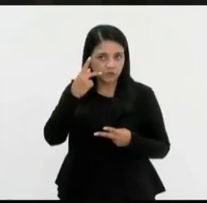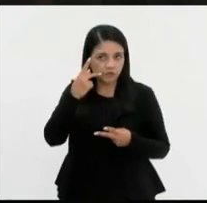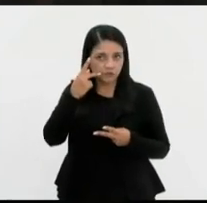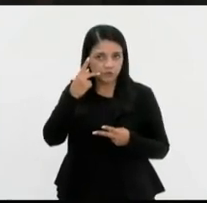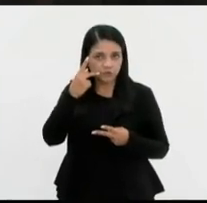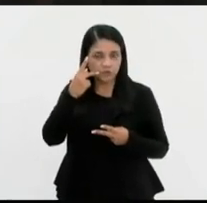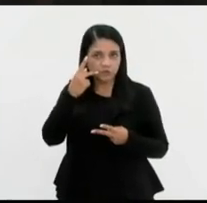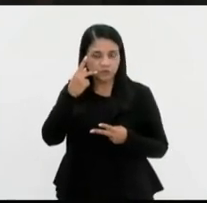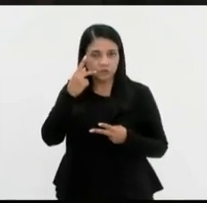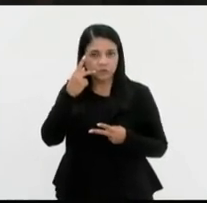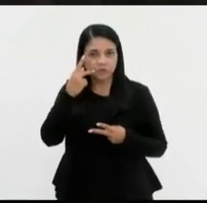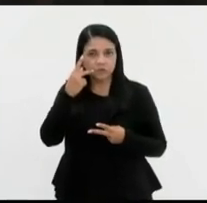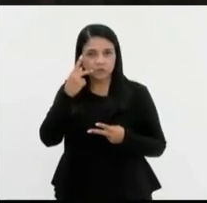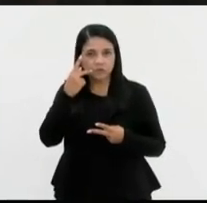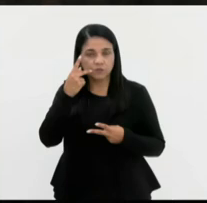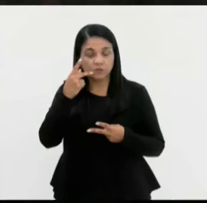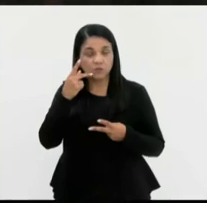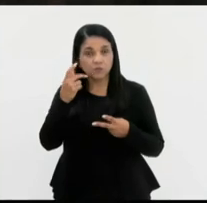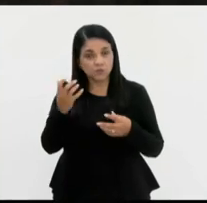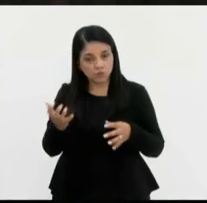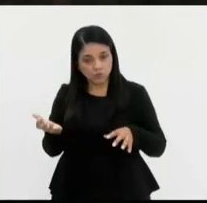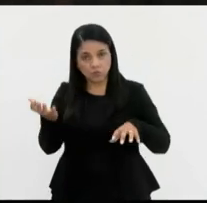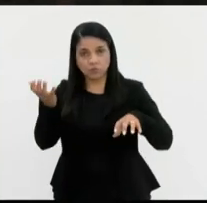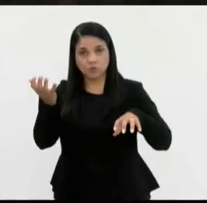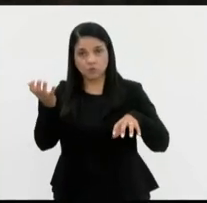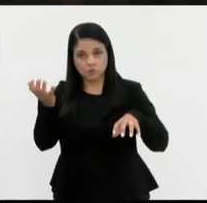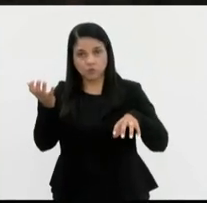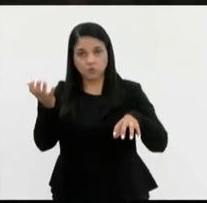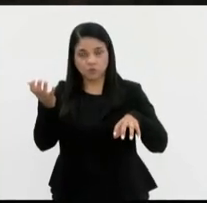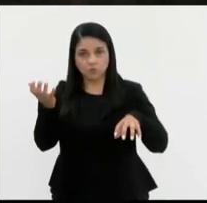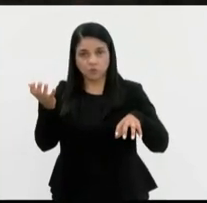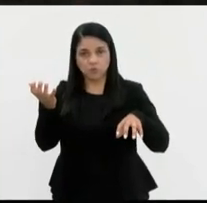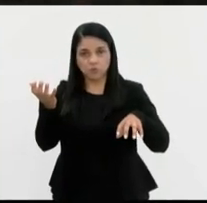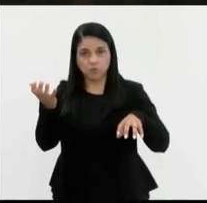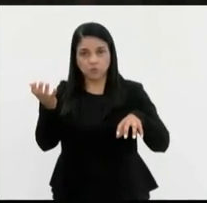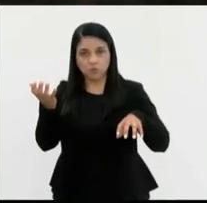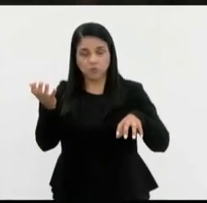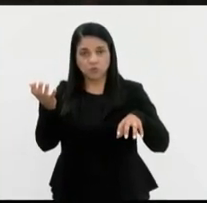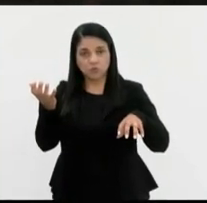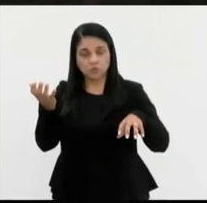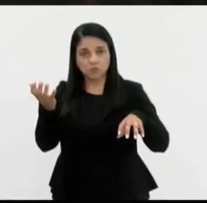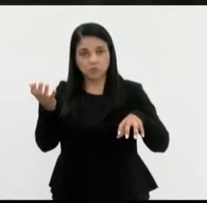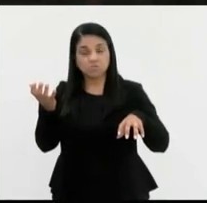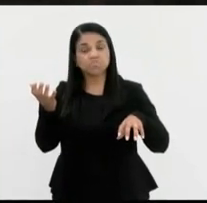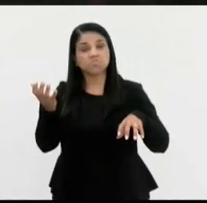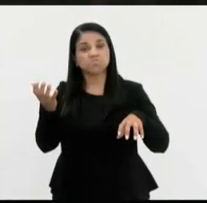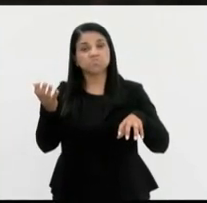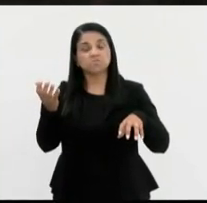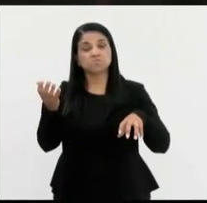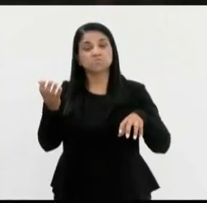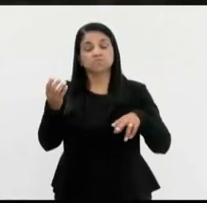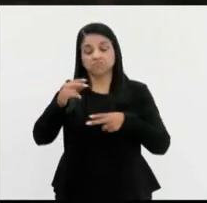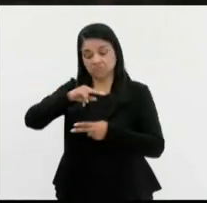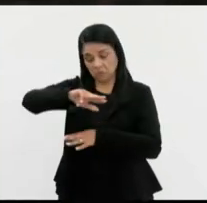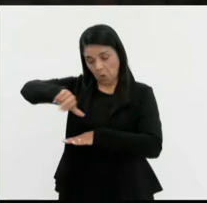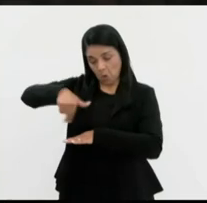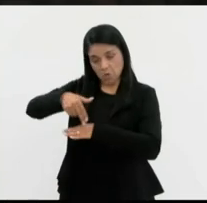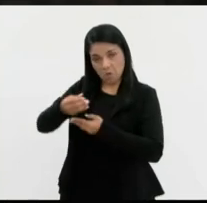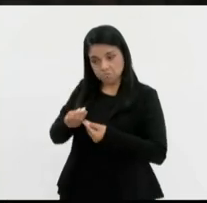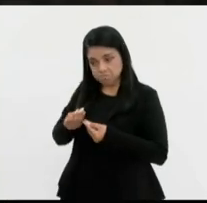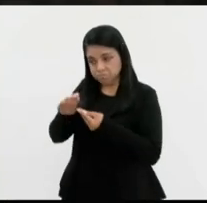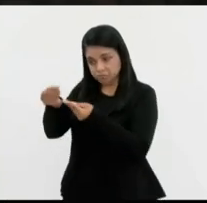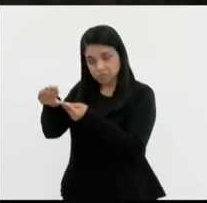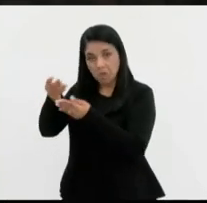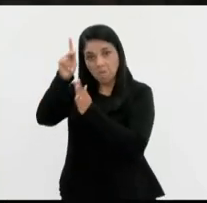político pro Congresso Nacional Possivelmente receberá da União algum